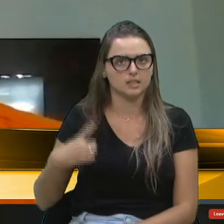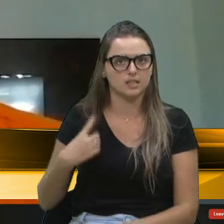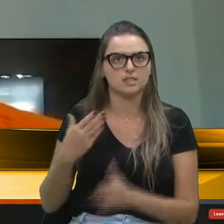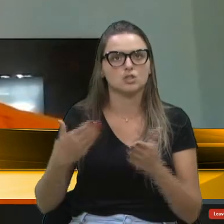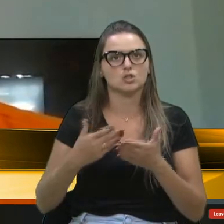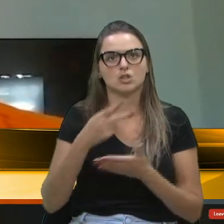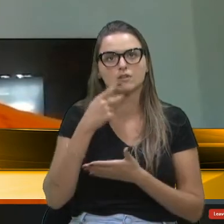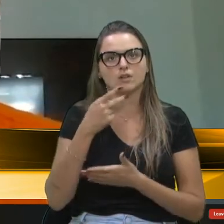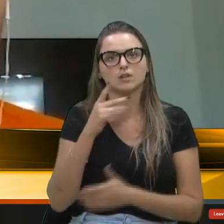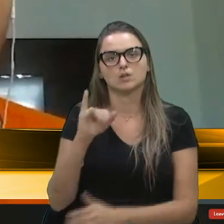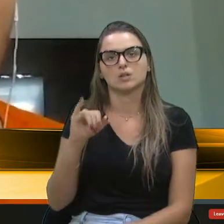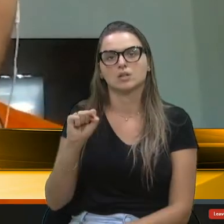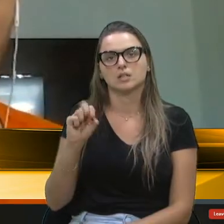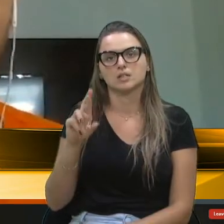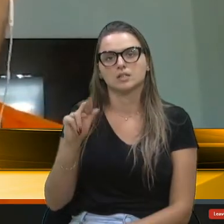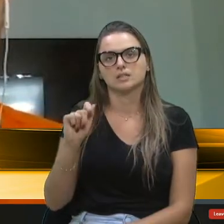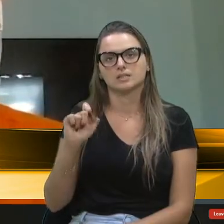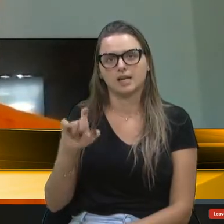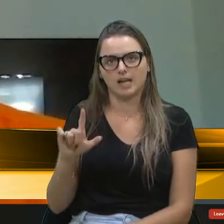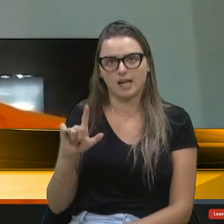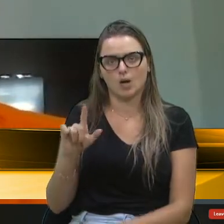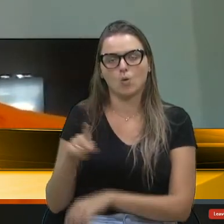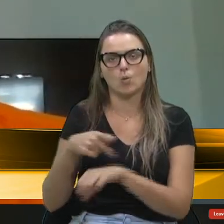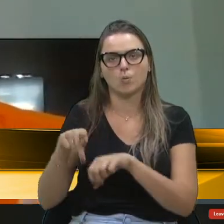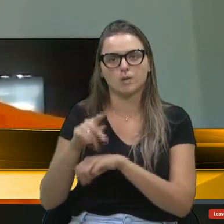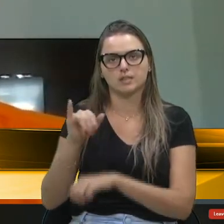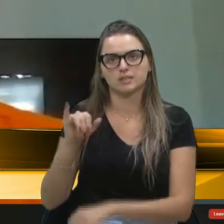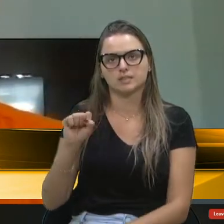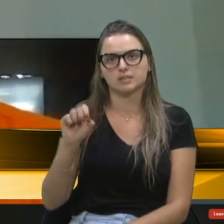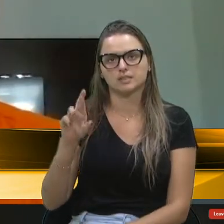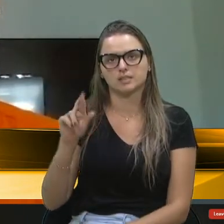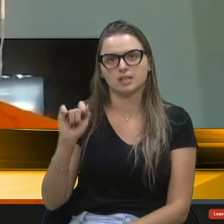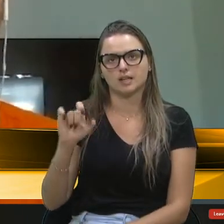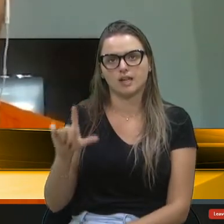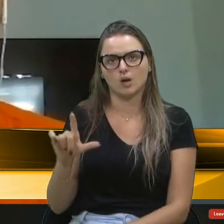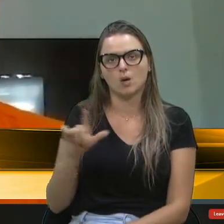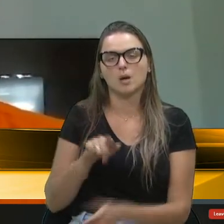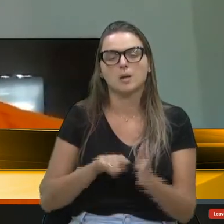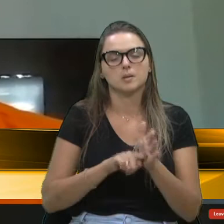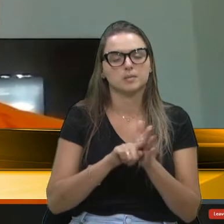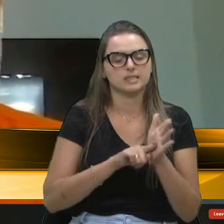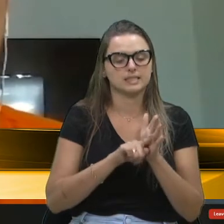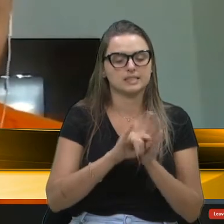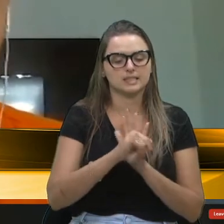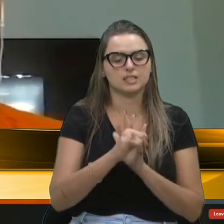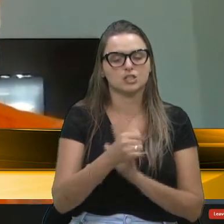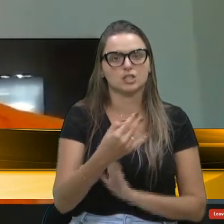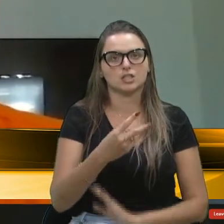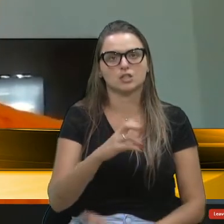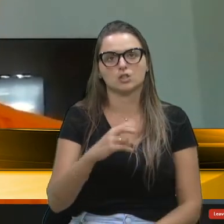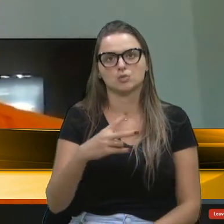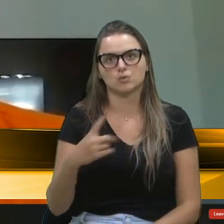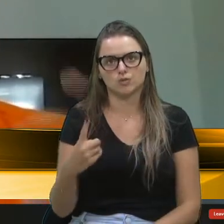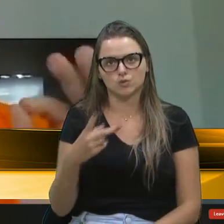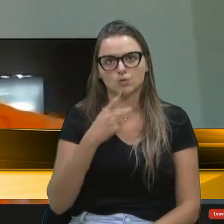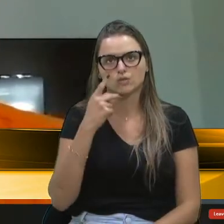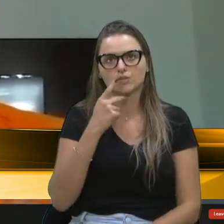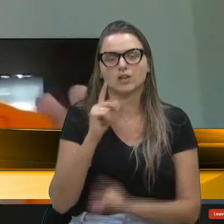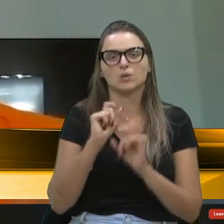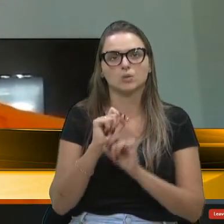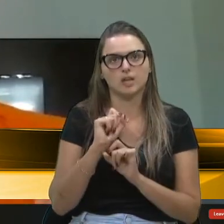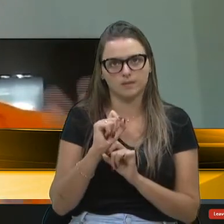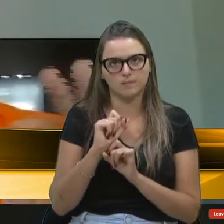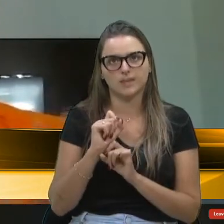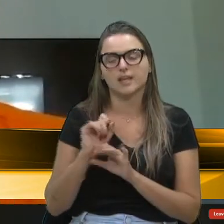citou Israel, a gente tem uma pesquisa que saiu agora, em janeiro de 2021, na The Economist, que diz o seguinte,